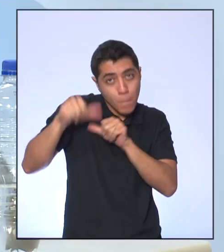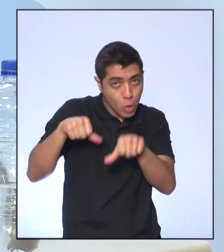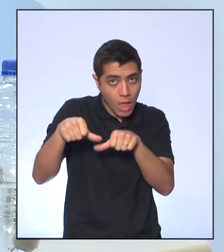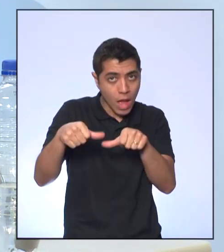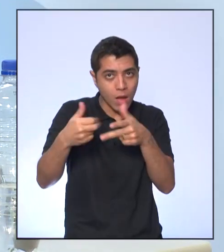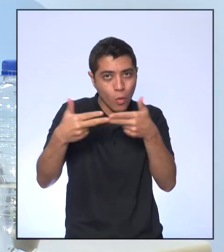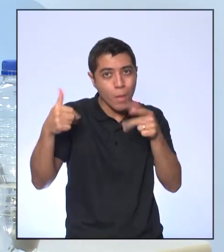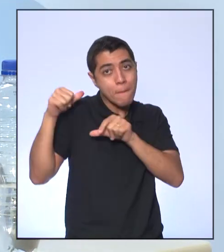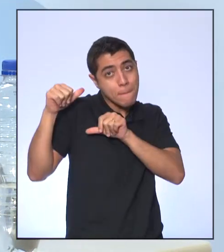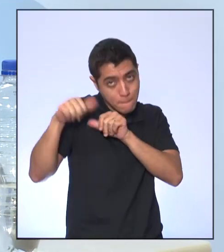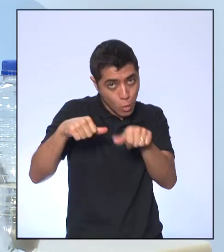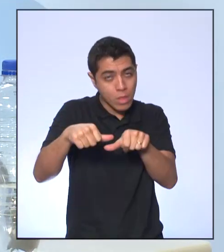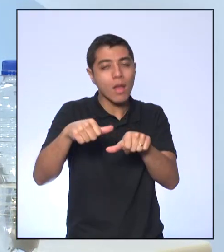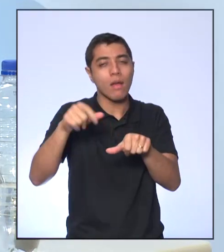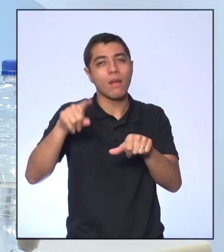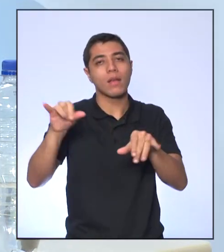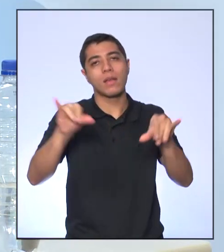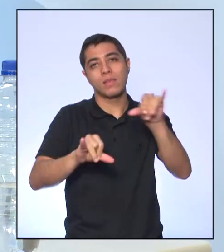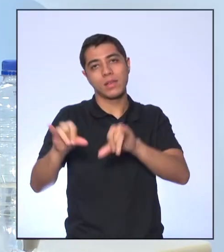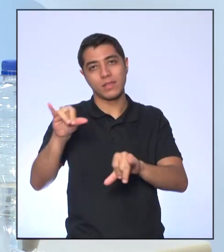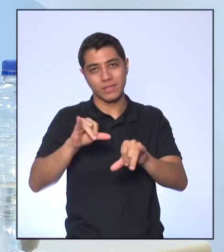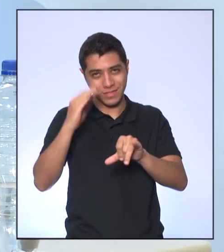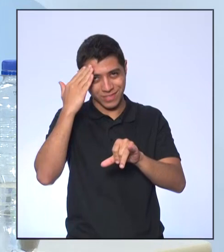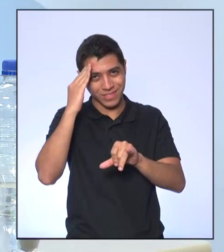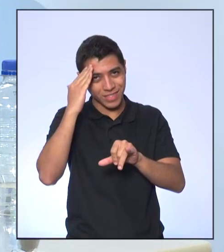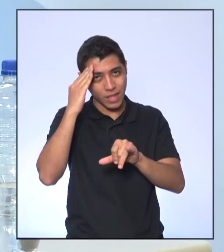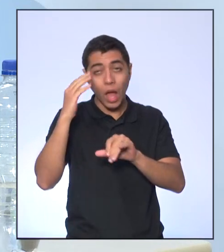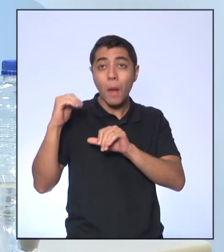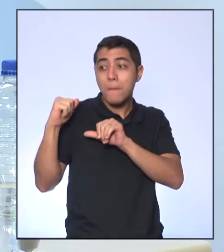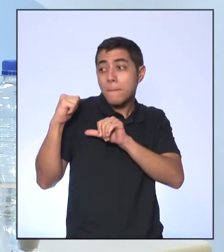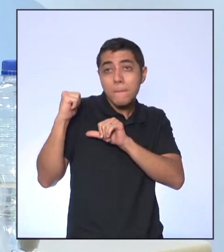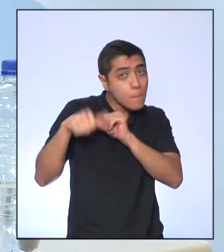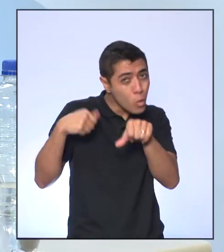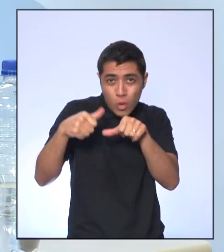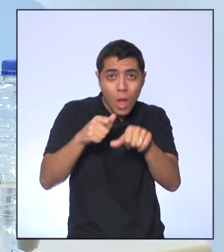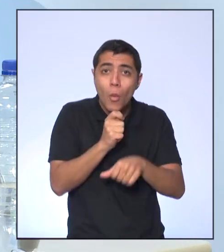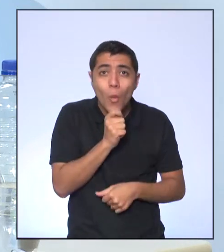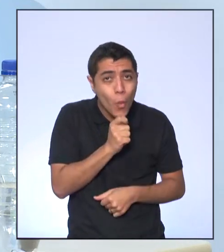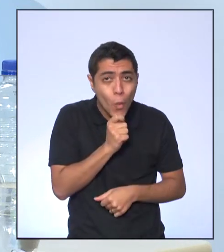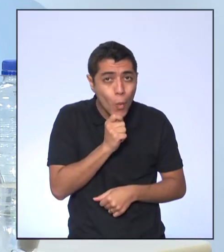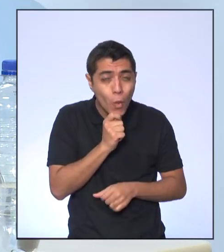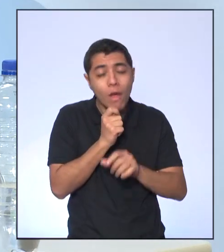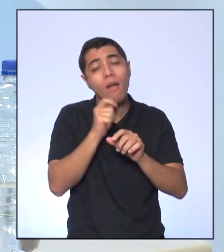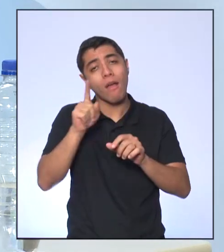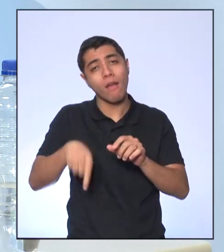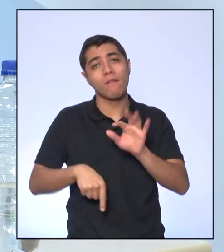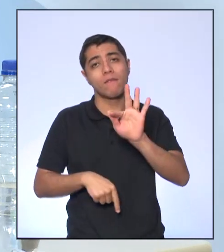alteração na composição, a gente fala que é uma transformação física, beleza?